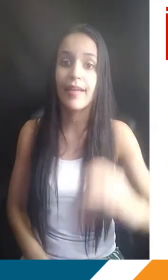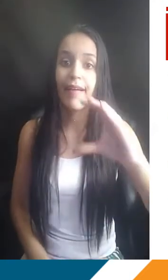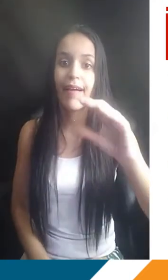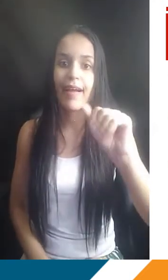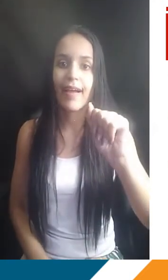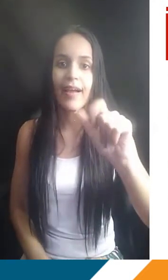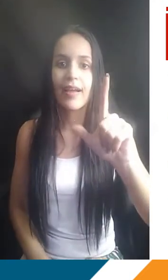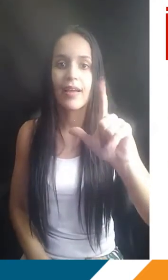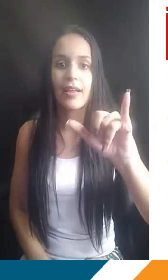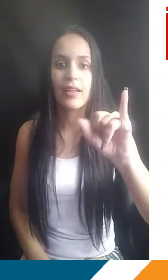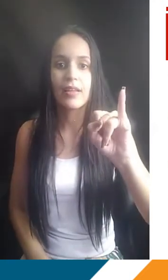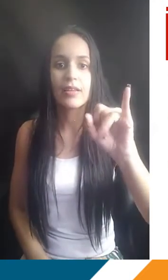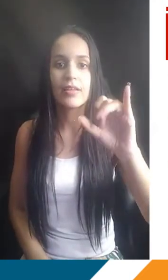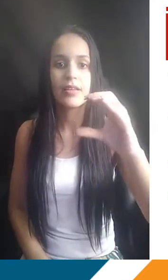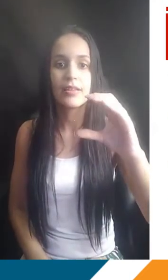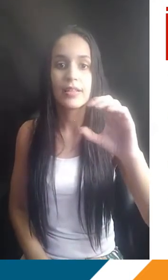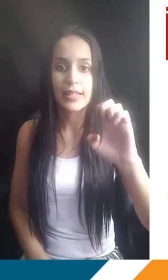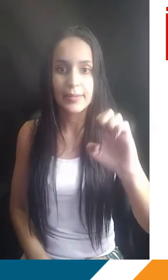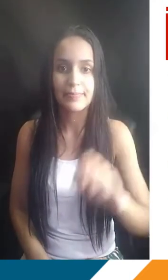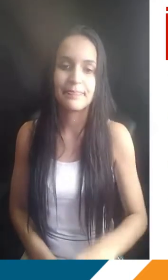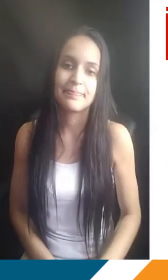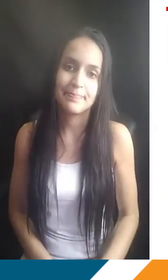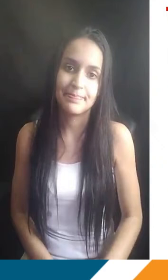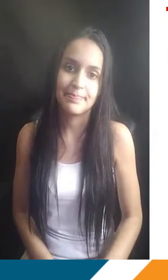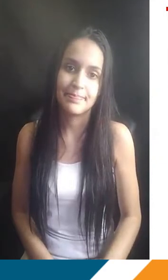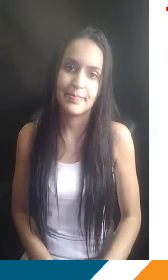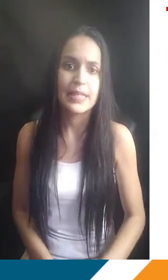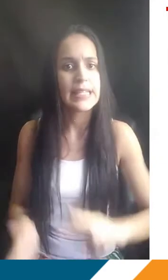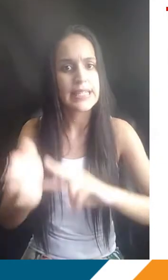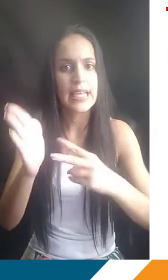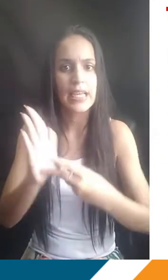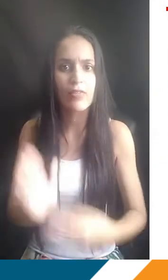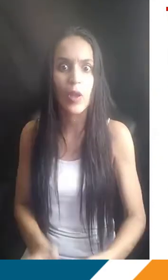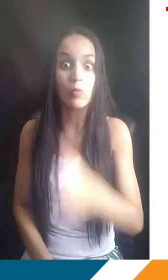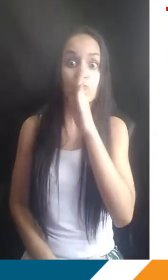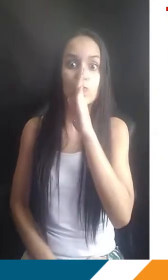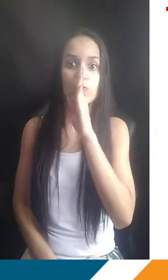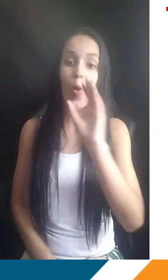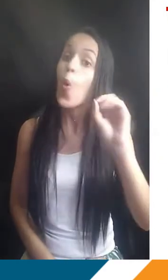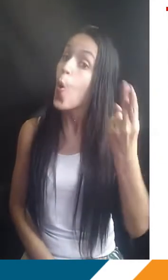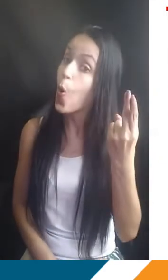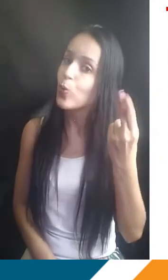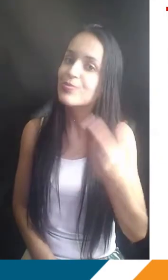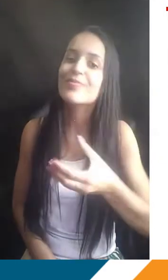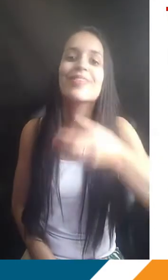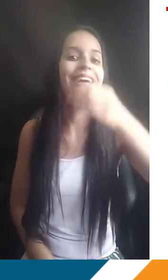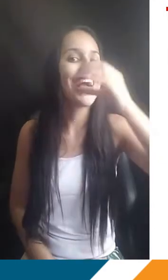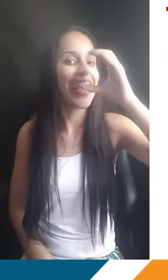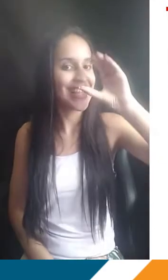O Bêbado e a Equilibrista. Nós vamos analisar uma outra canção que também foi muito importante durante esse período,